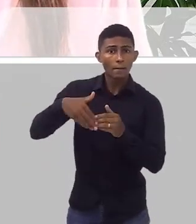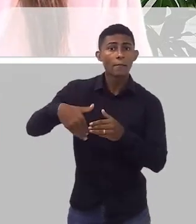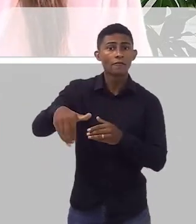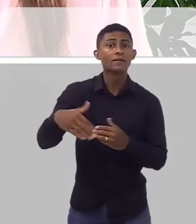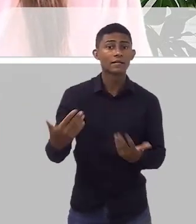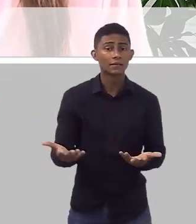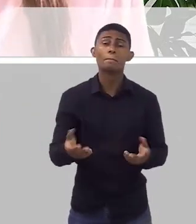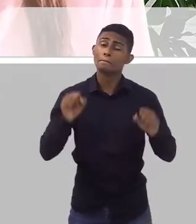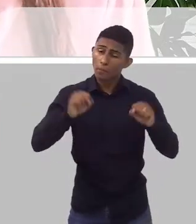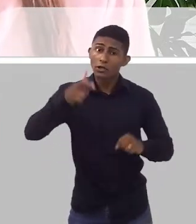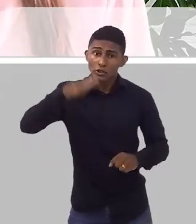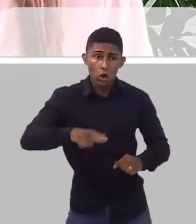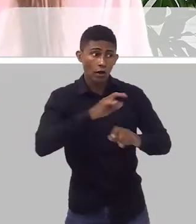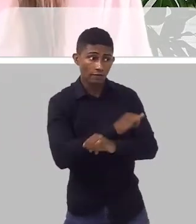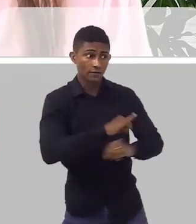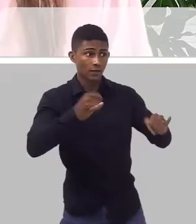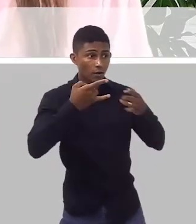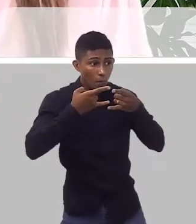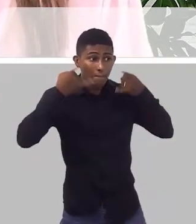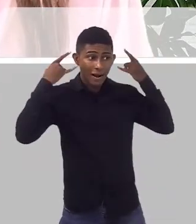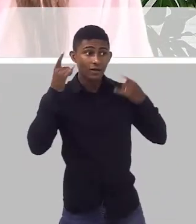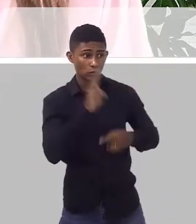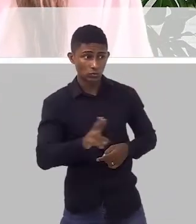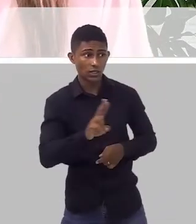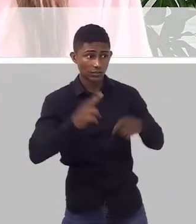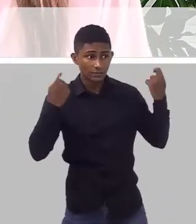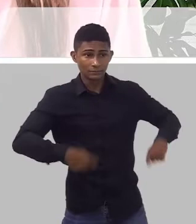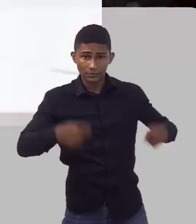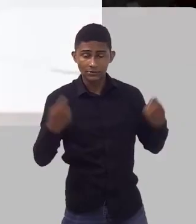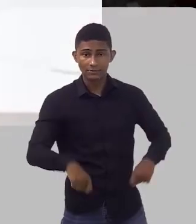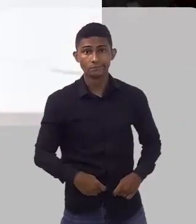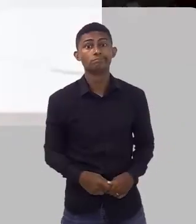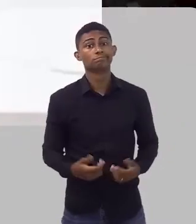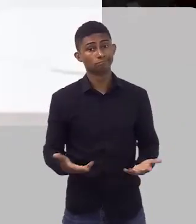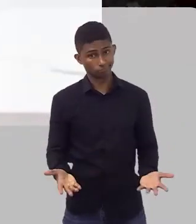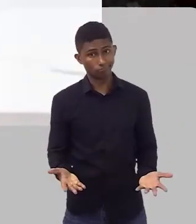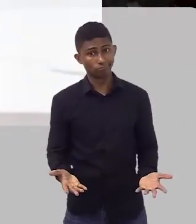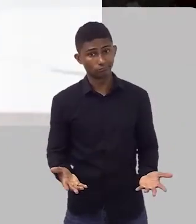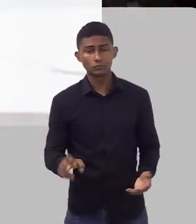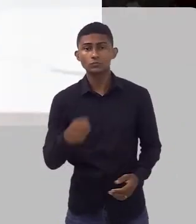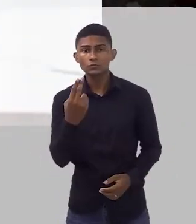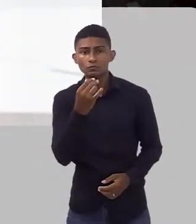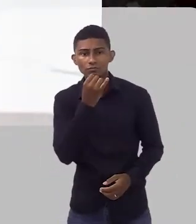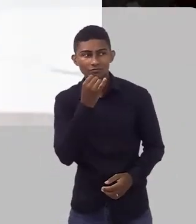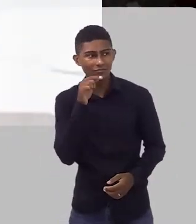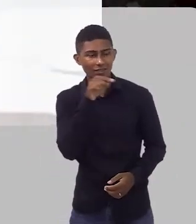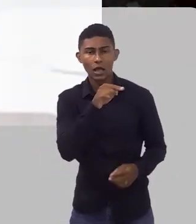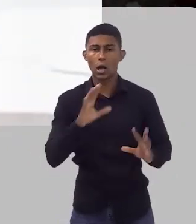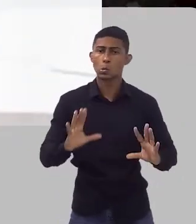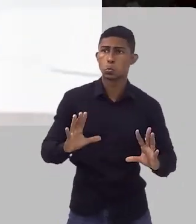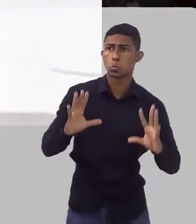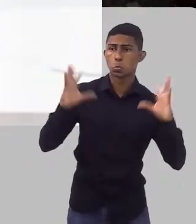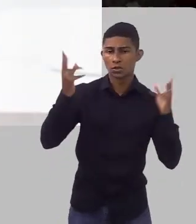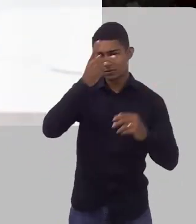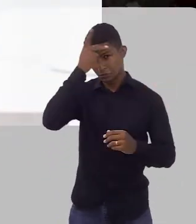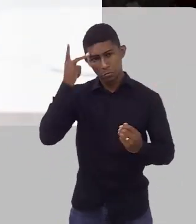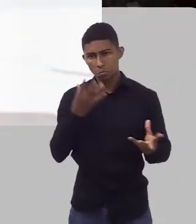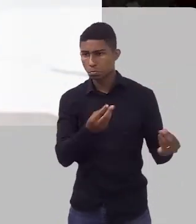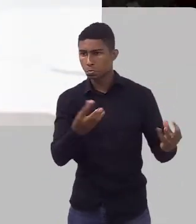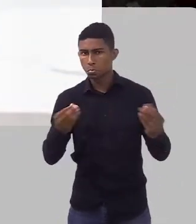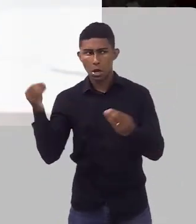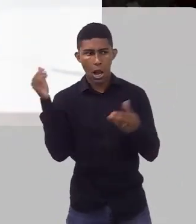dizer, vamos voltar a usar máscara de uma maneira mais intensa, vamos reduzir eventos de grandes pessoas